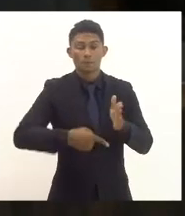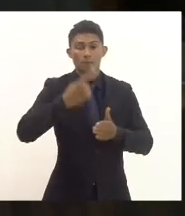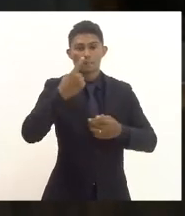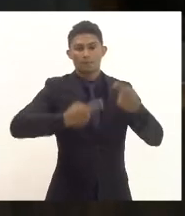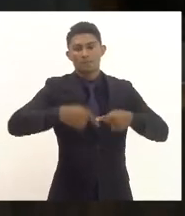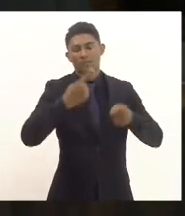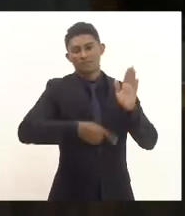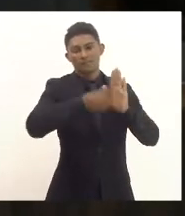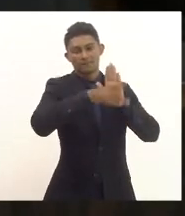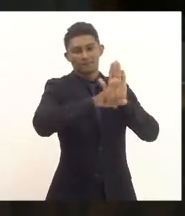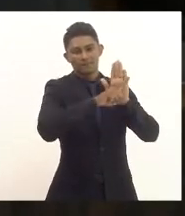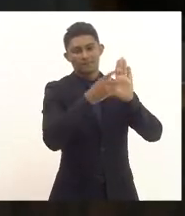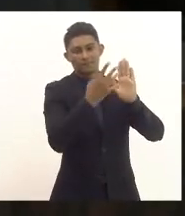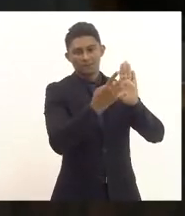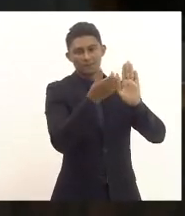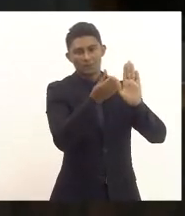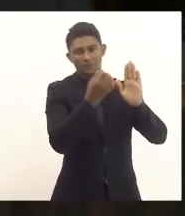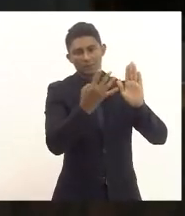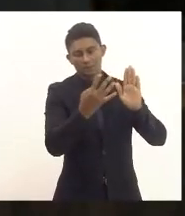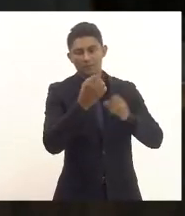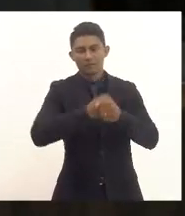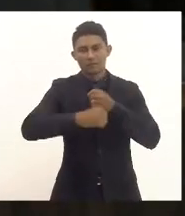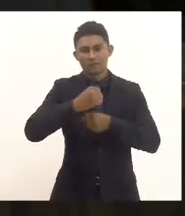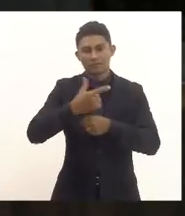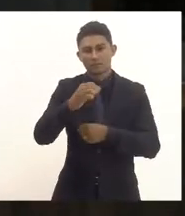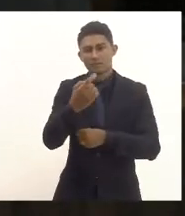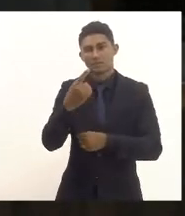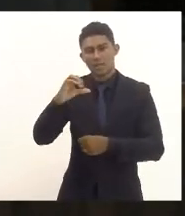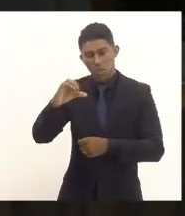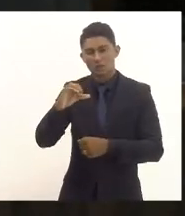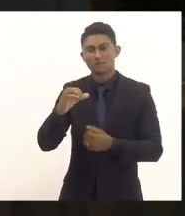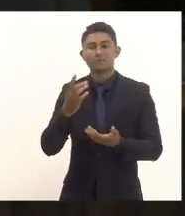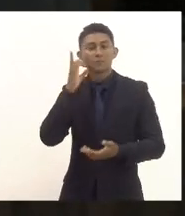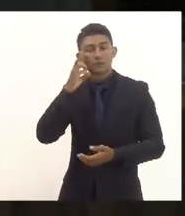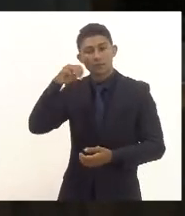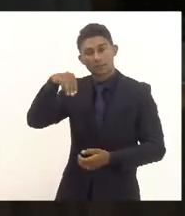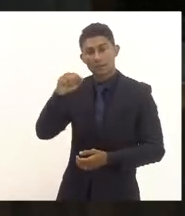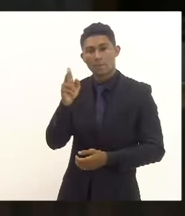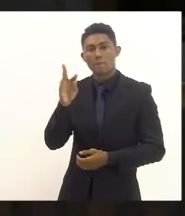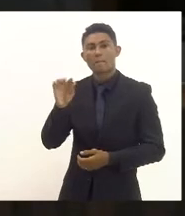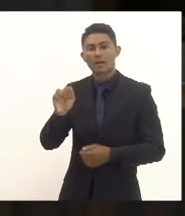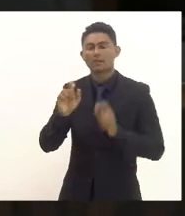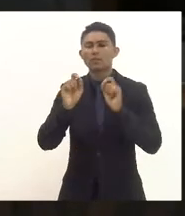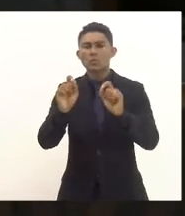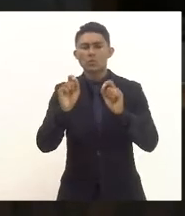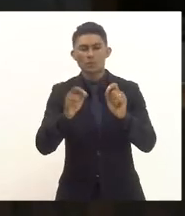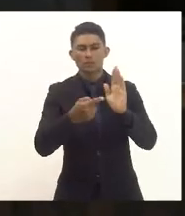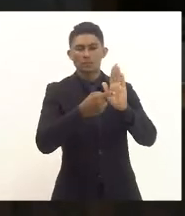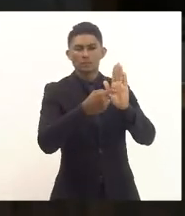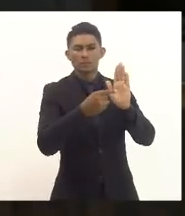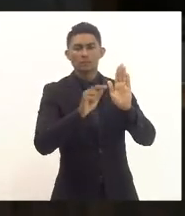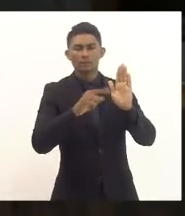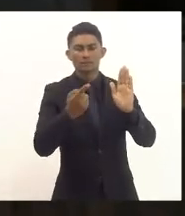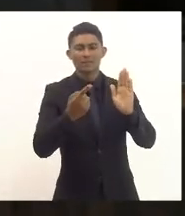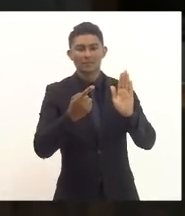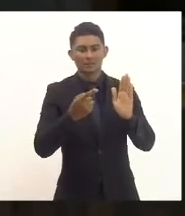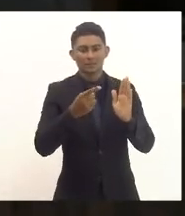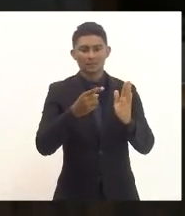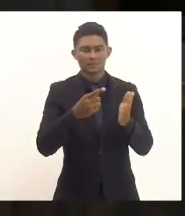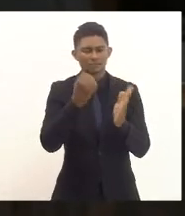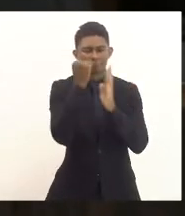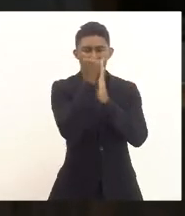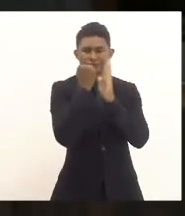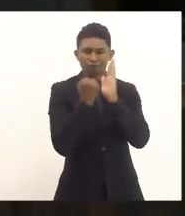primeira discussão o projeto de lei 4641 nove de autoria deputada Martha Rocha e depois sobre a vedação de envio de boleto